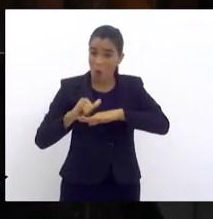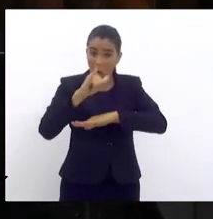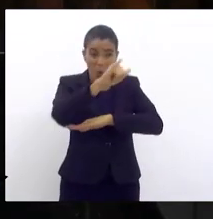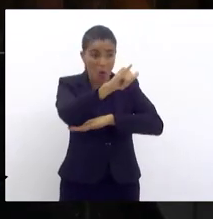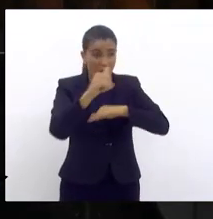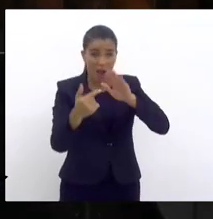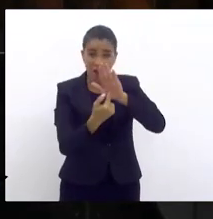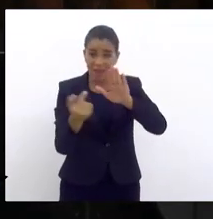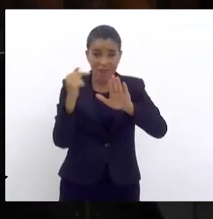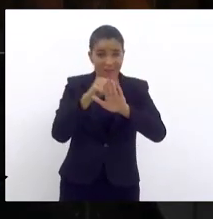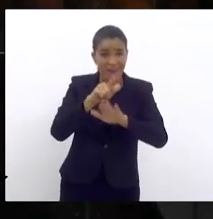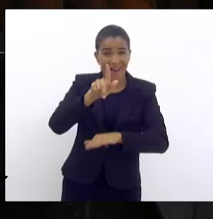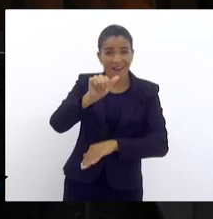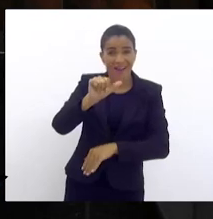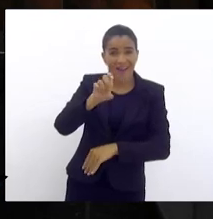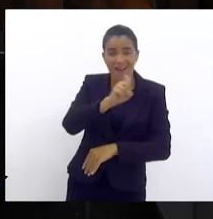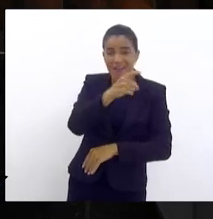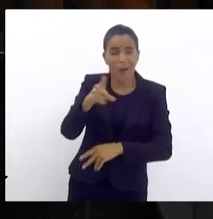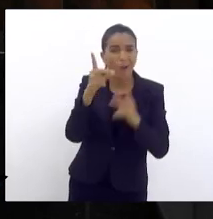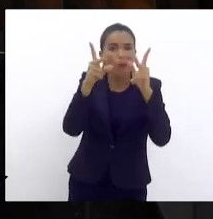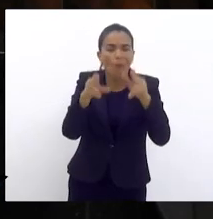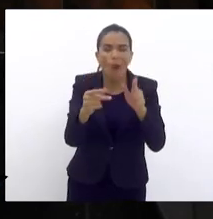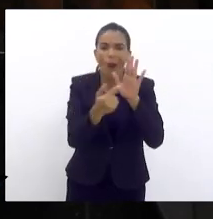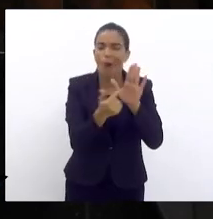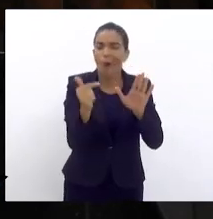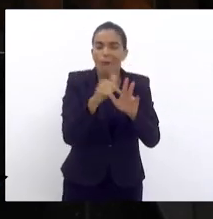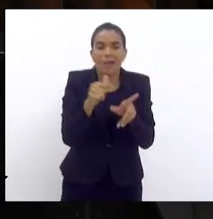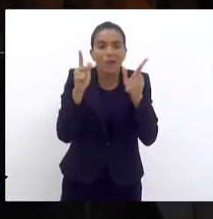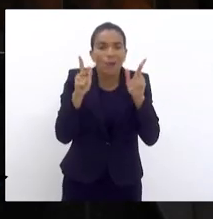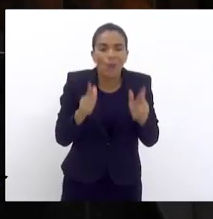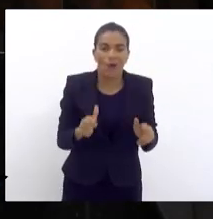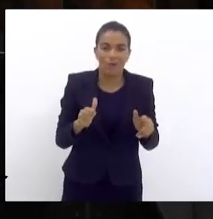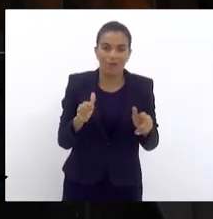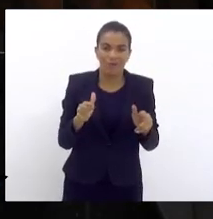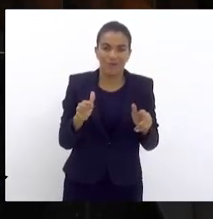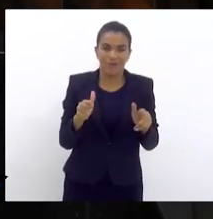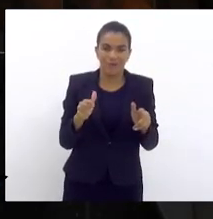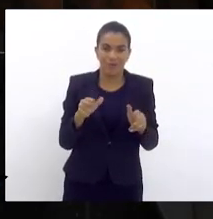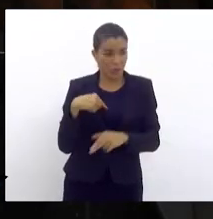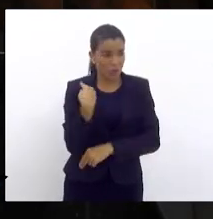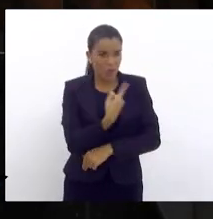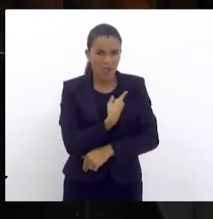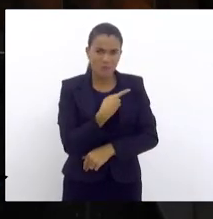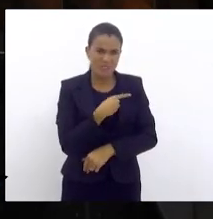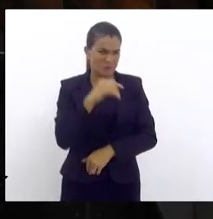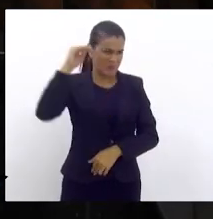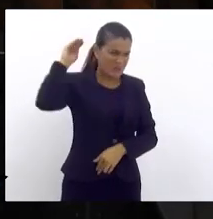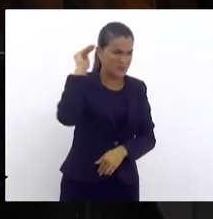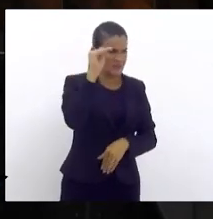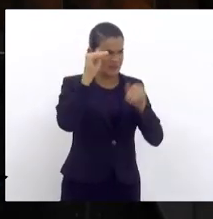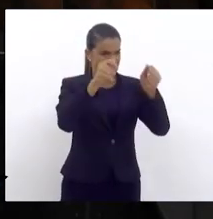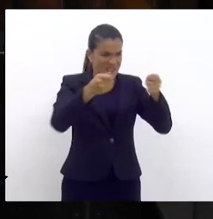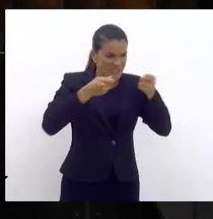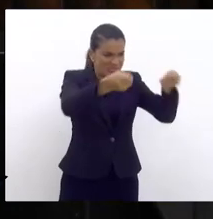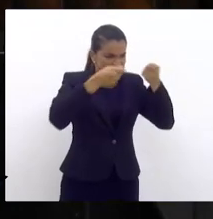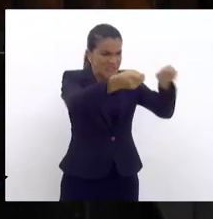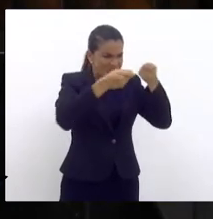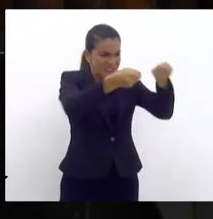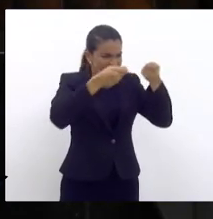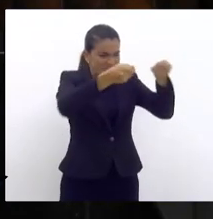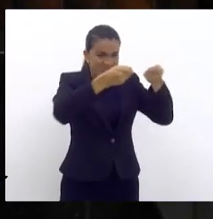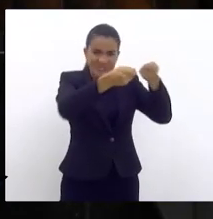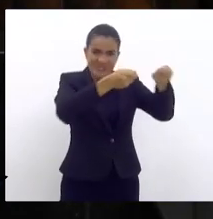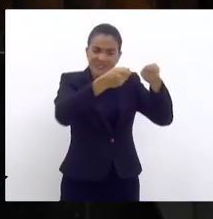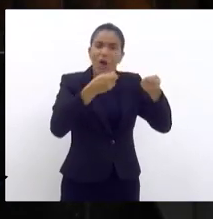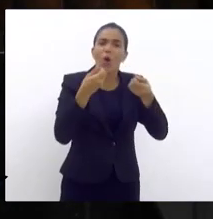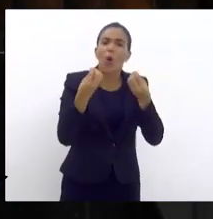Parece isso um gigante adormecido que nós temos que acordá-lo e para acordar